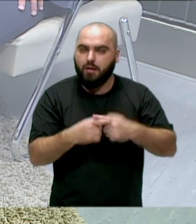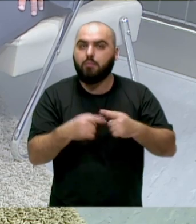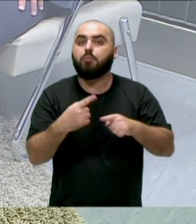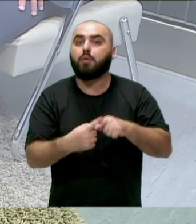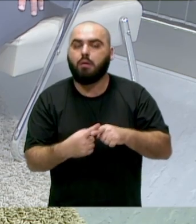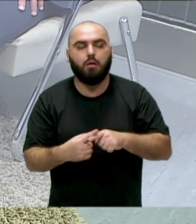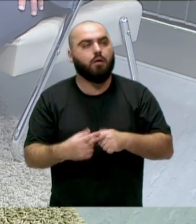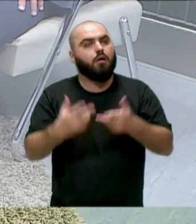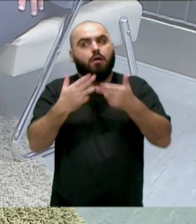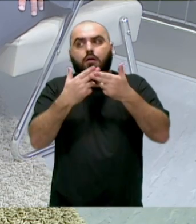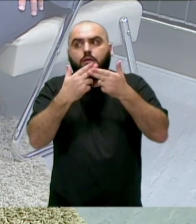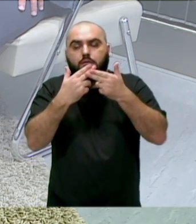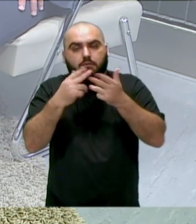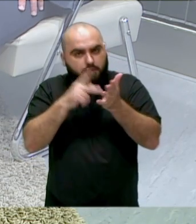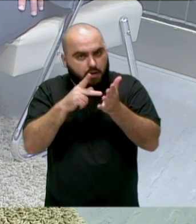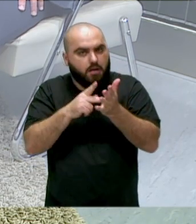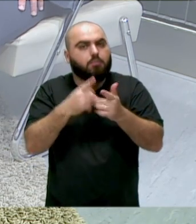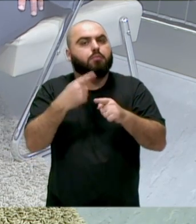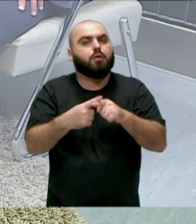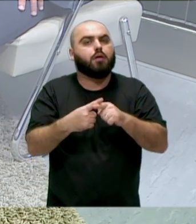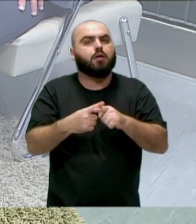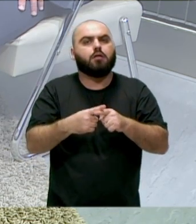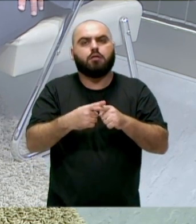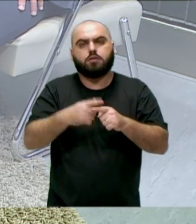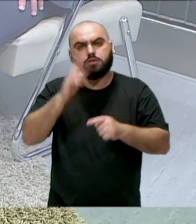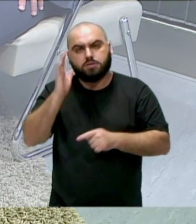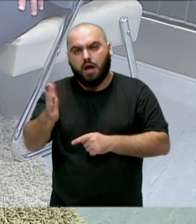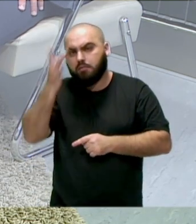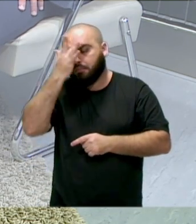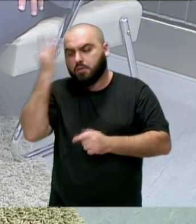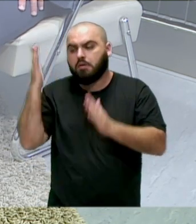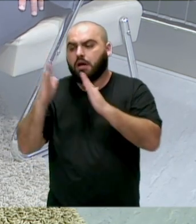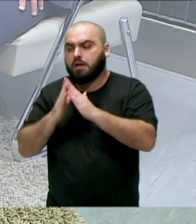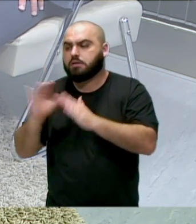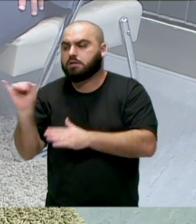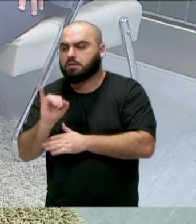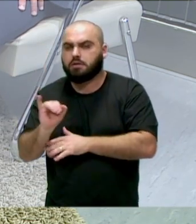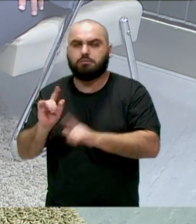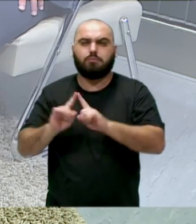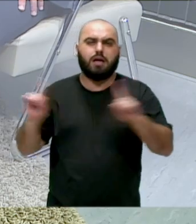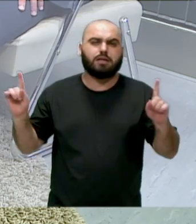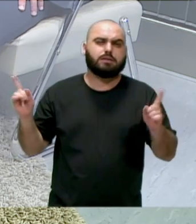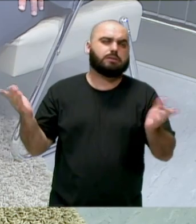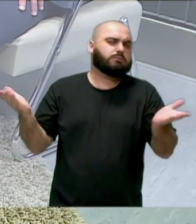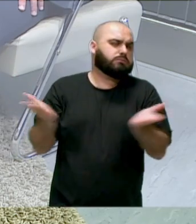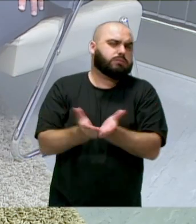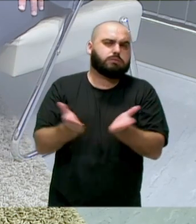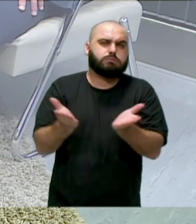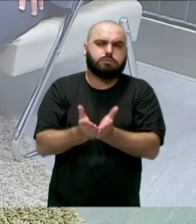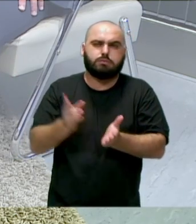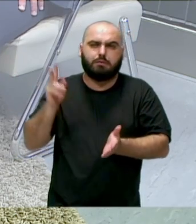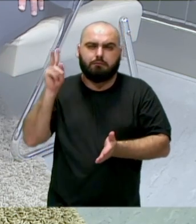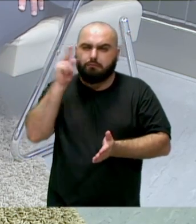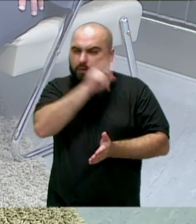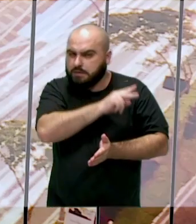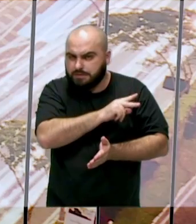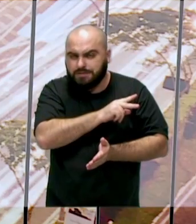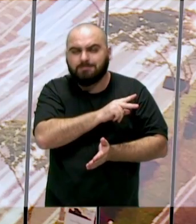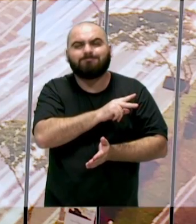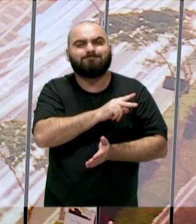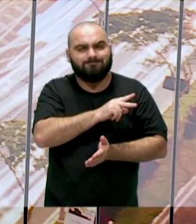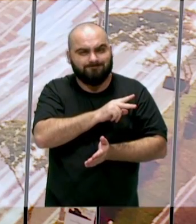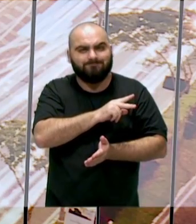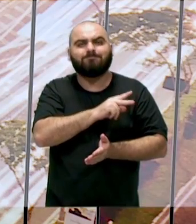que acabam indo para ali, alguns já são moradores de Itajaí, mas estão numa situação de extrema vulnerabilidade social,